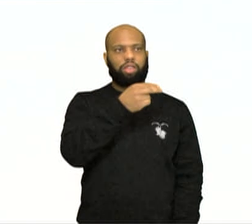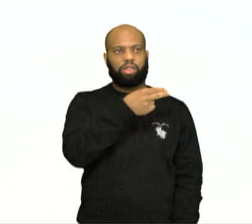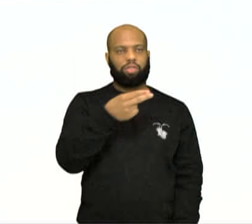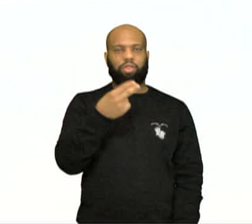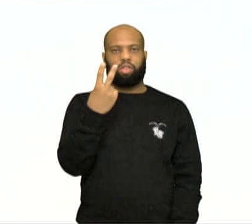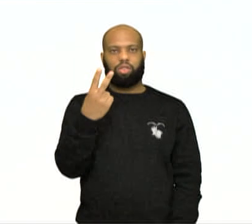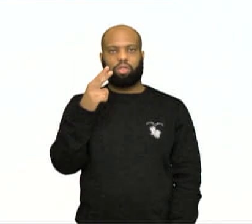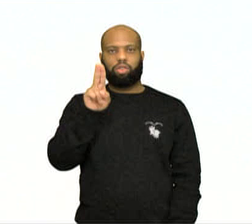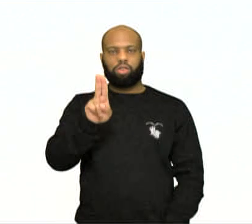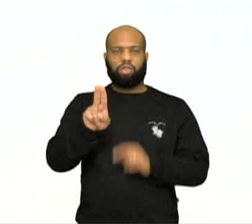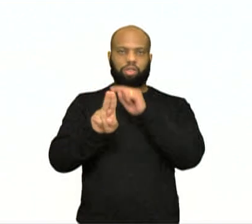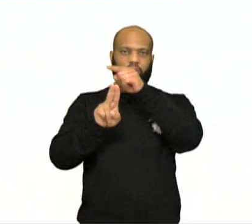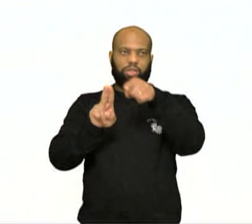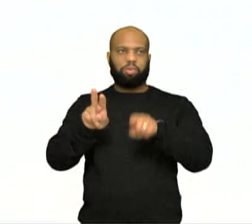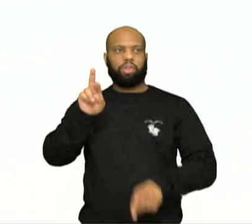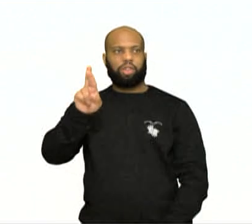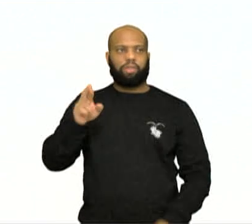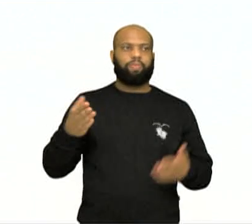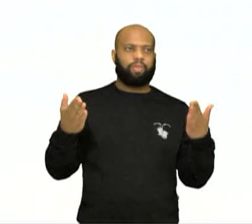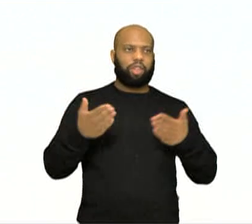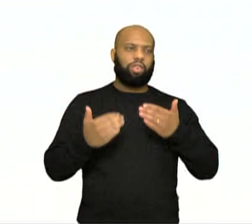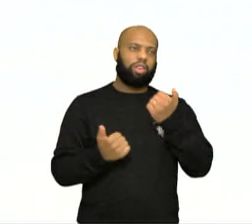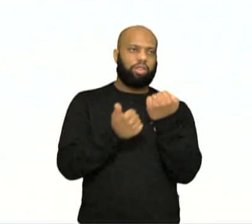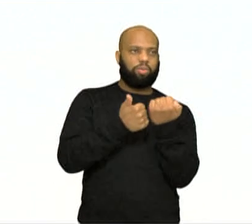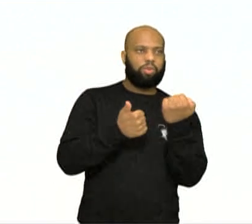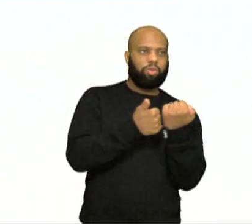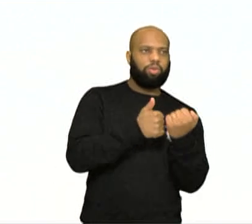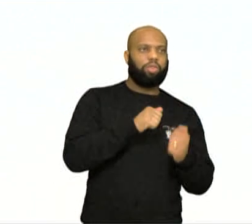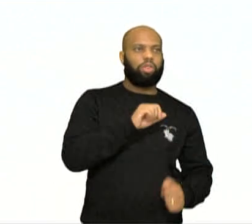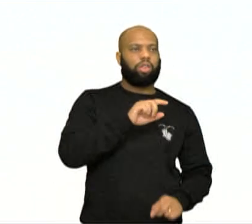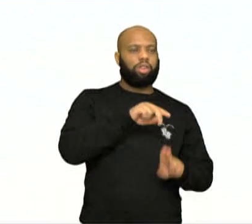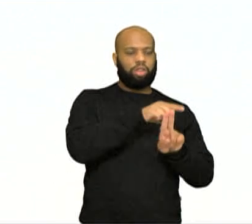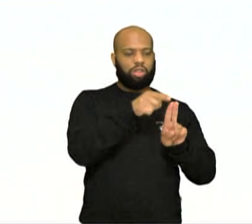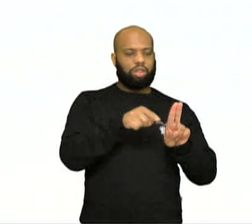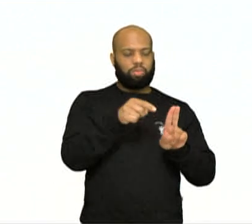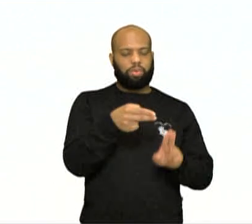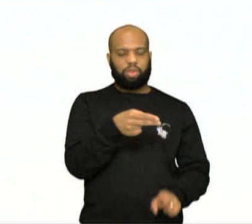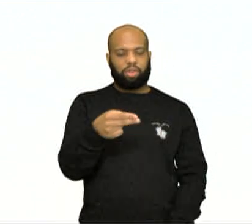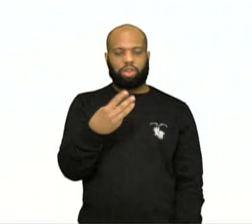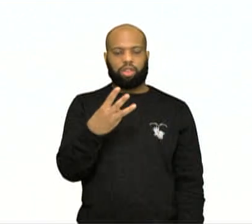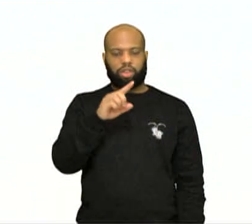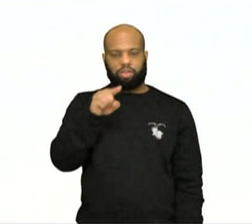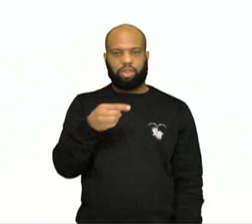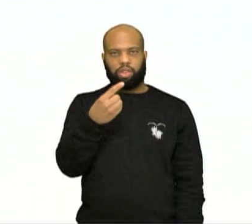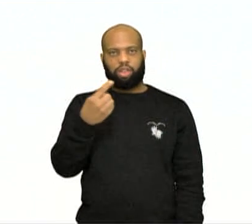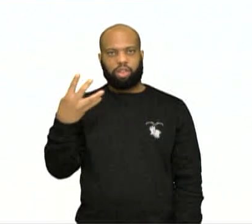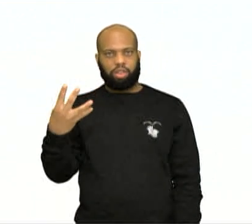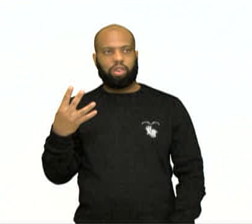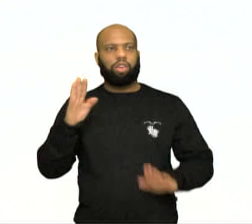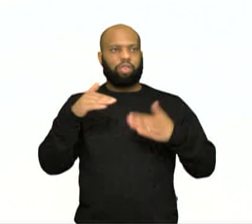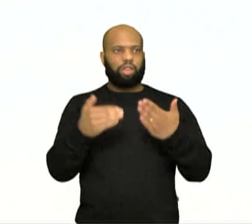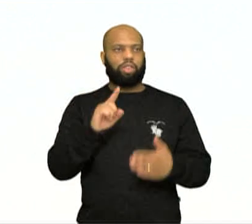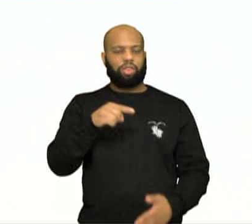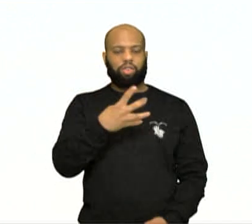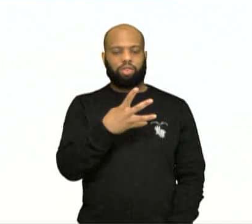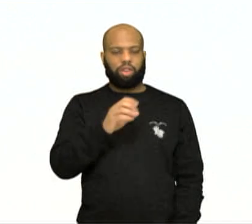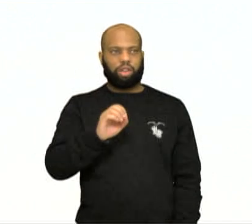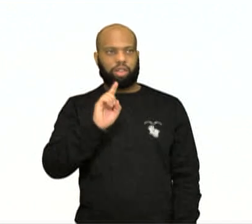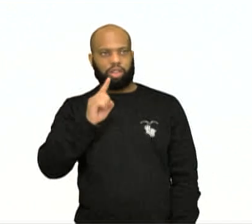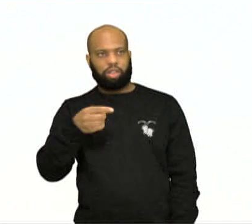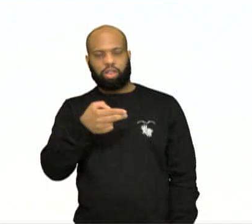é 2πr. Substituímos o valor de π como 3,14, então 40 mil é igual